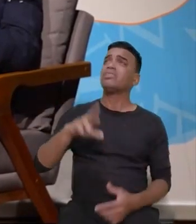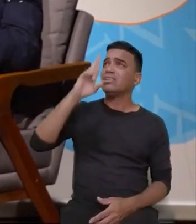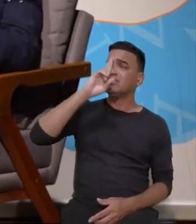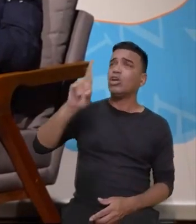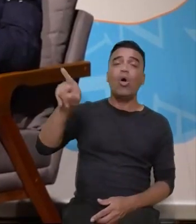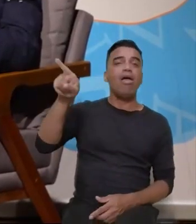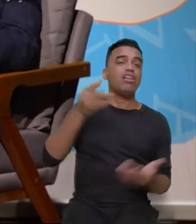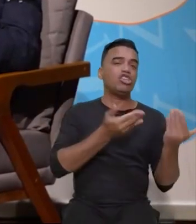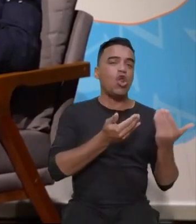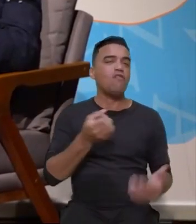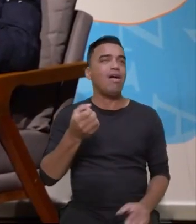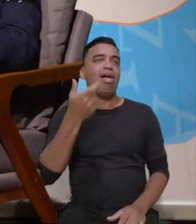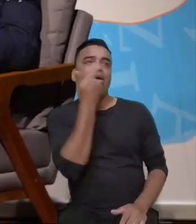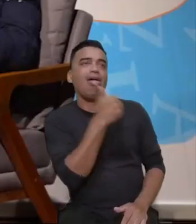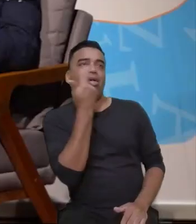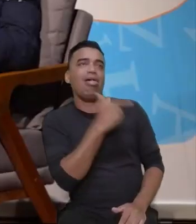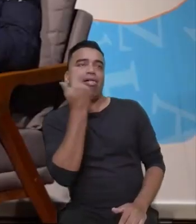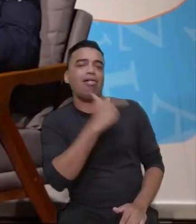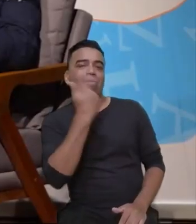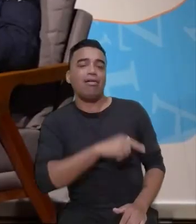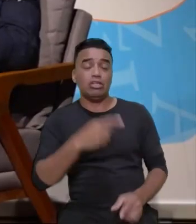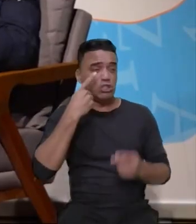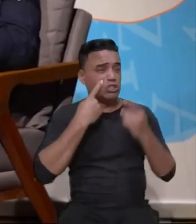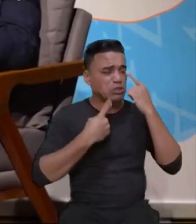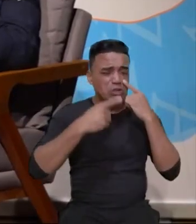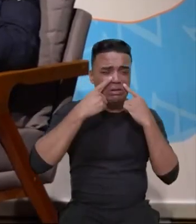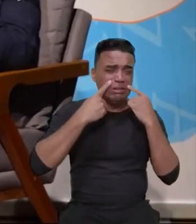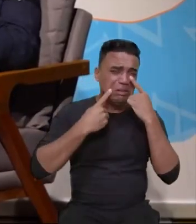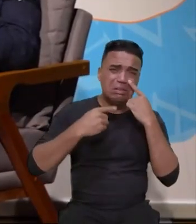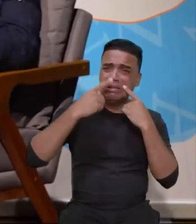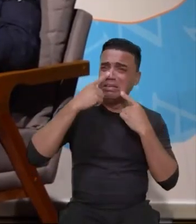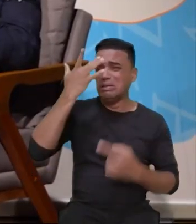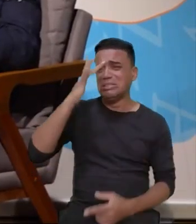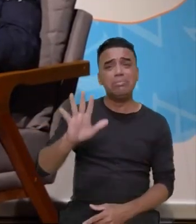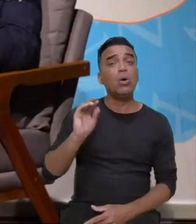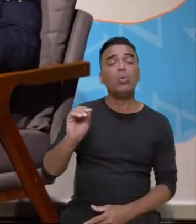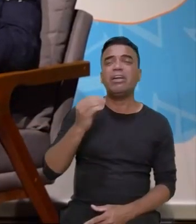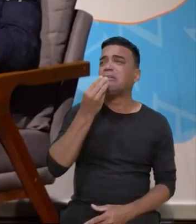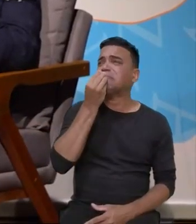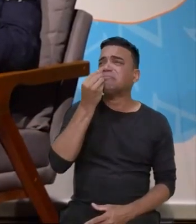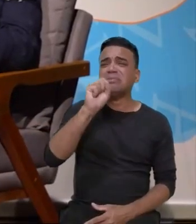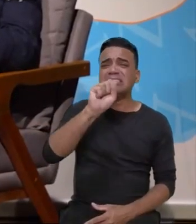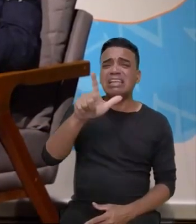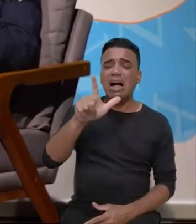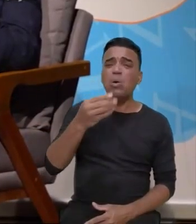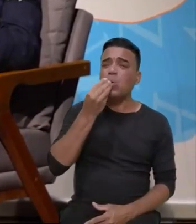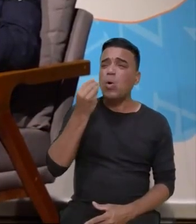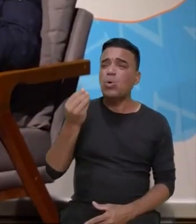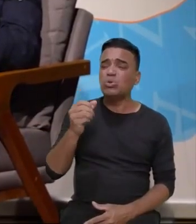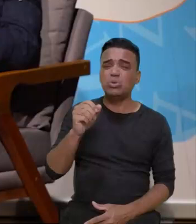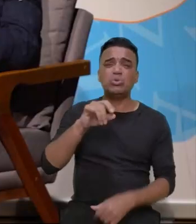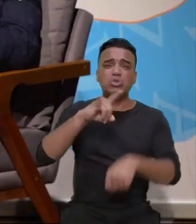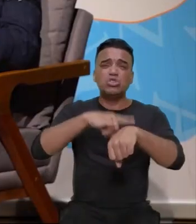moço ria, ria. Ele chorava e não sabia o que mais lhe salgava a boca, se o gosto da urina